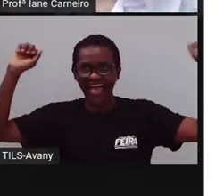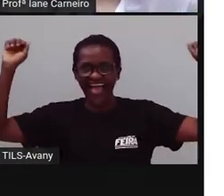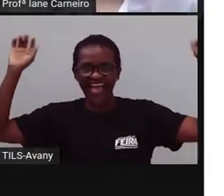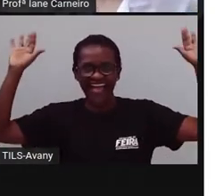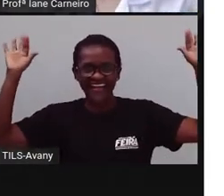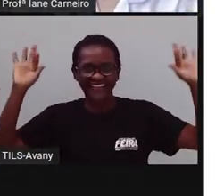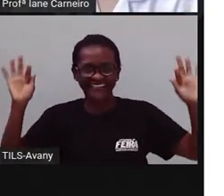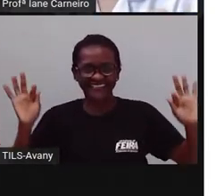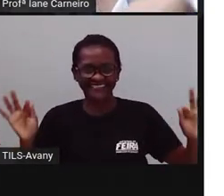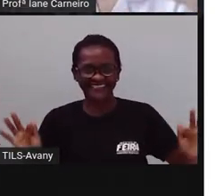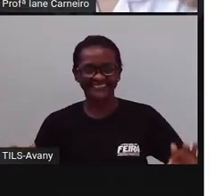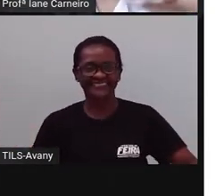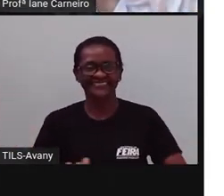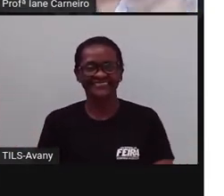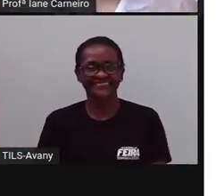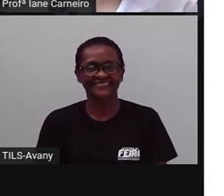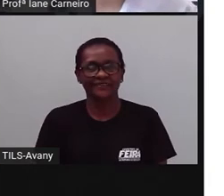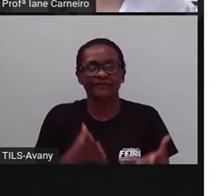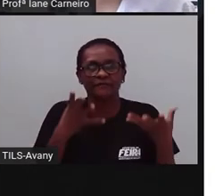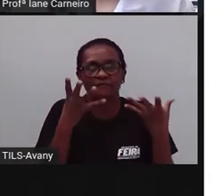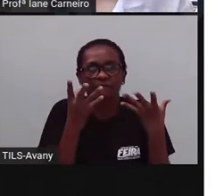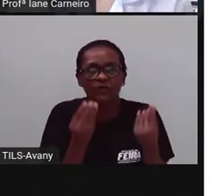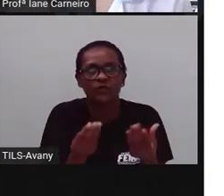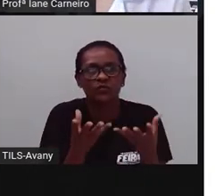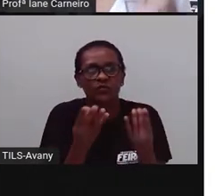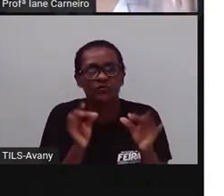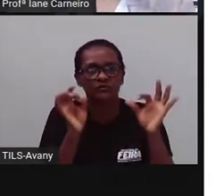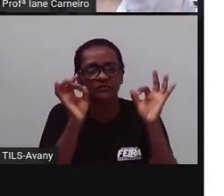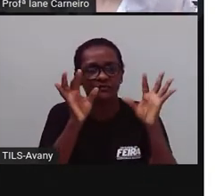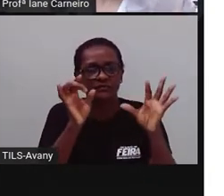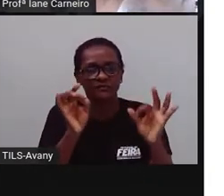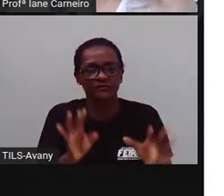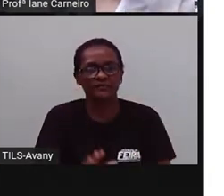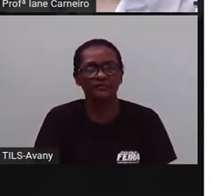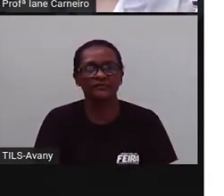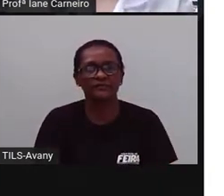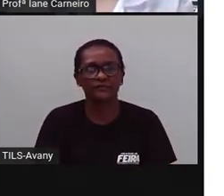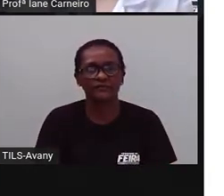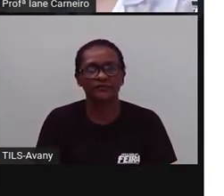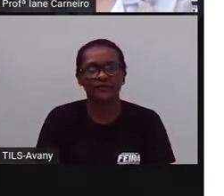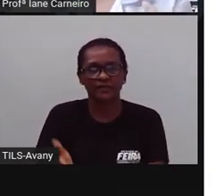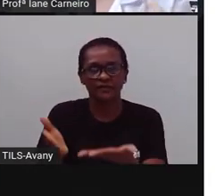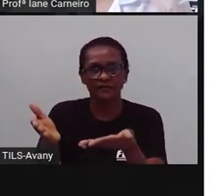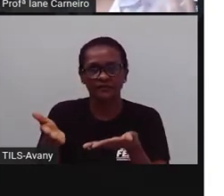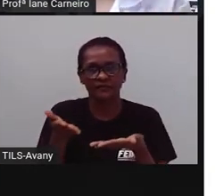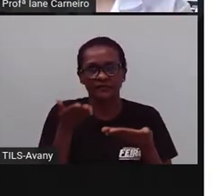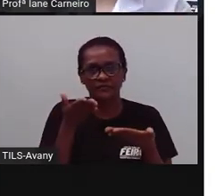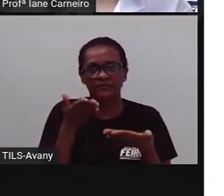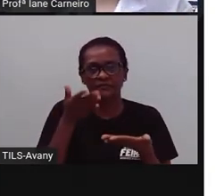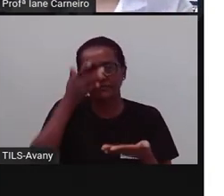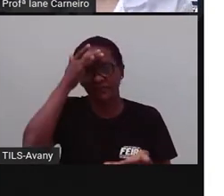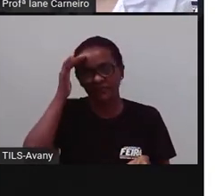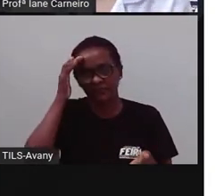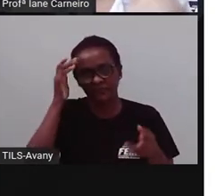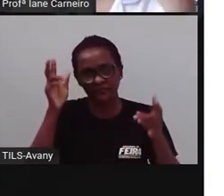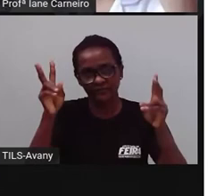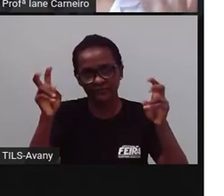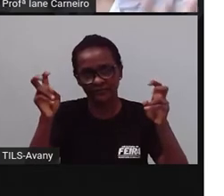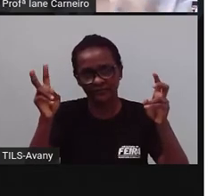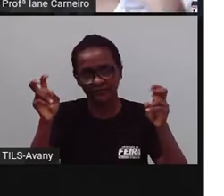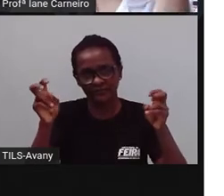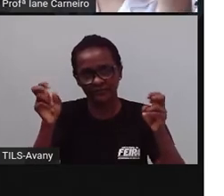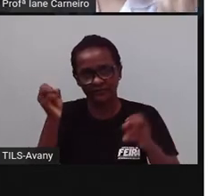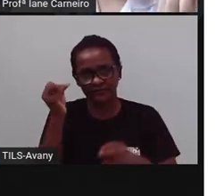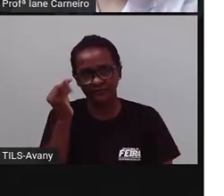dos seus prédios né às vezes fazem reinauguração E aí nem como fazer um convite né então tem a mensagem né do